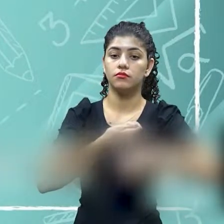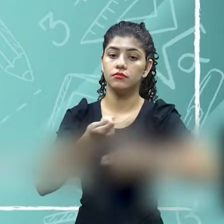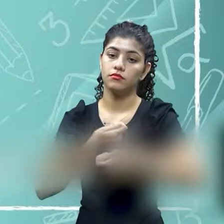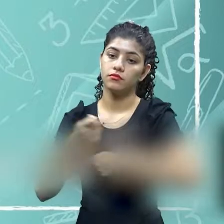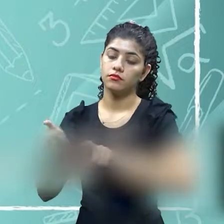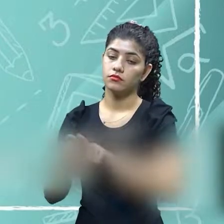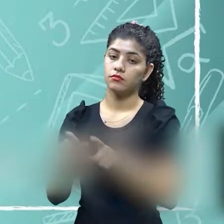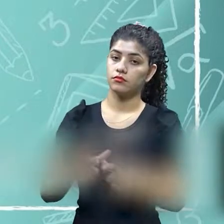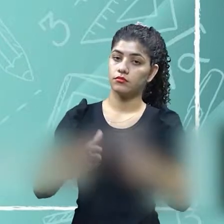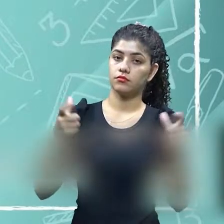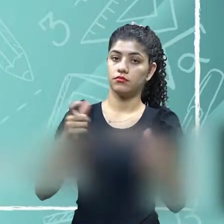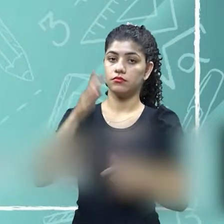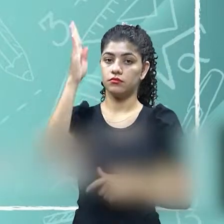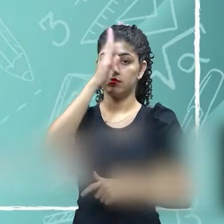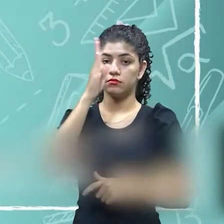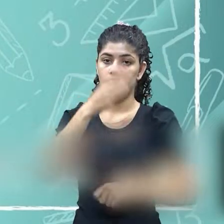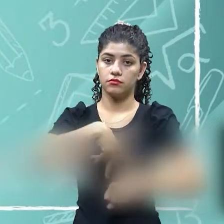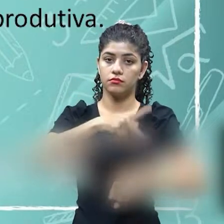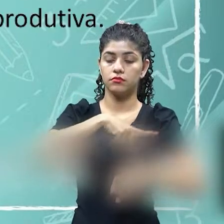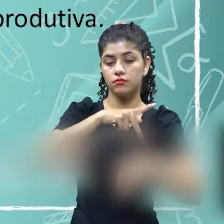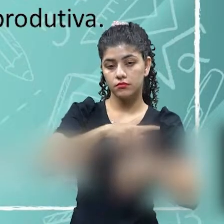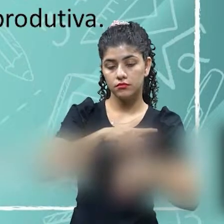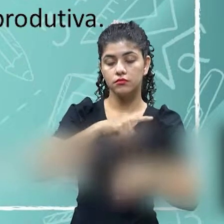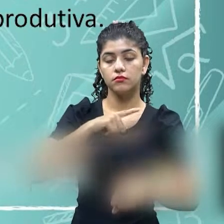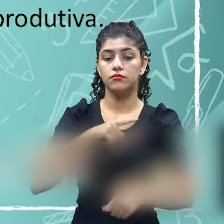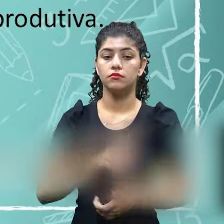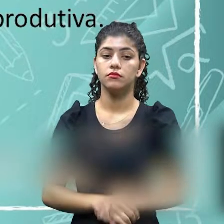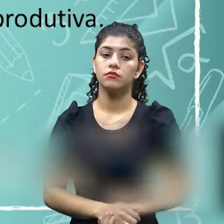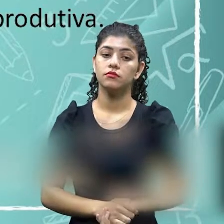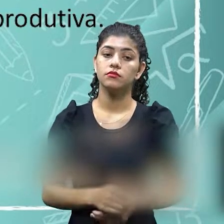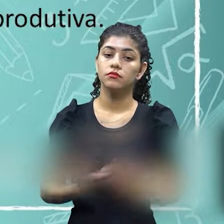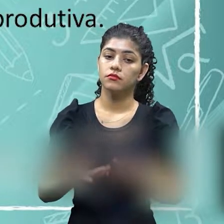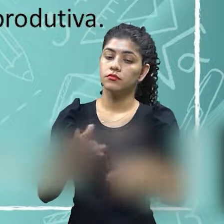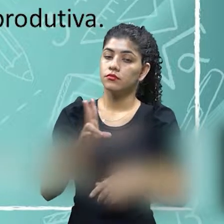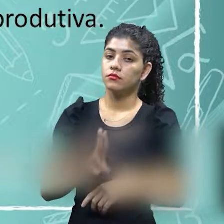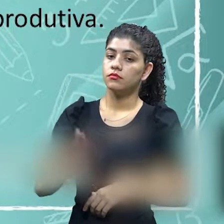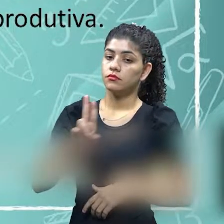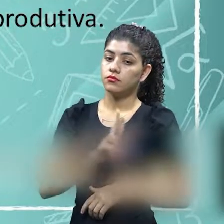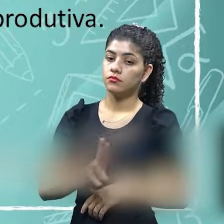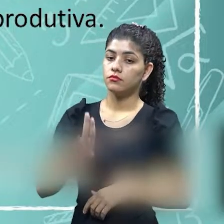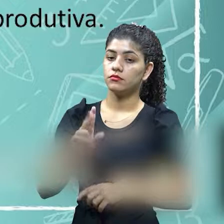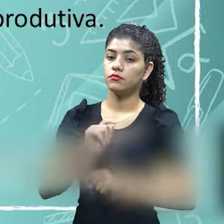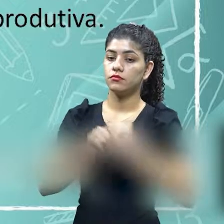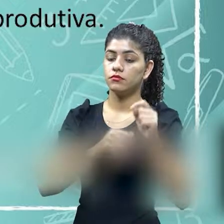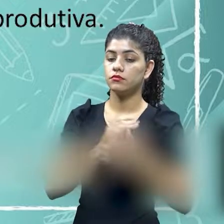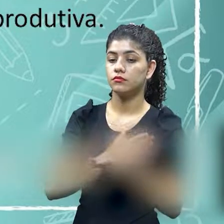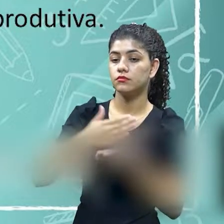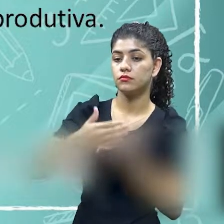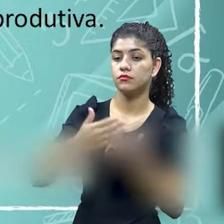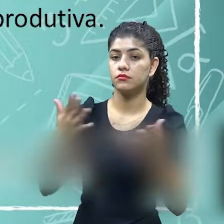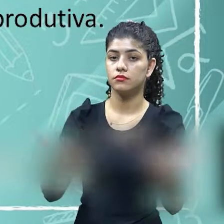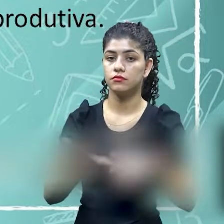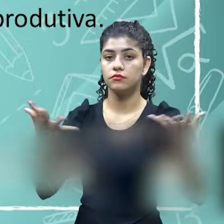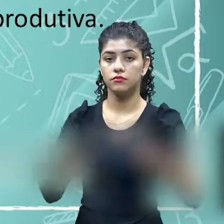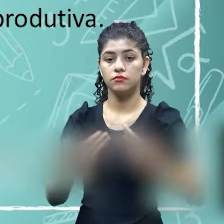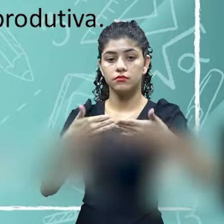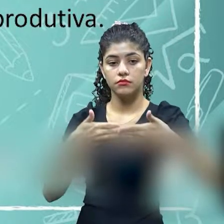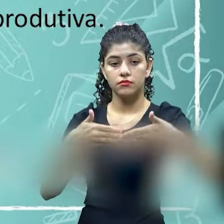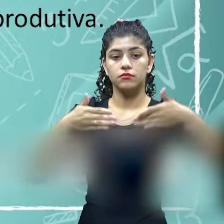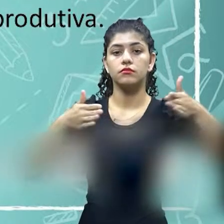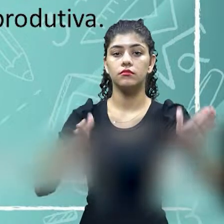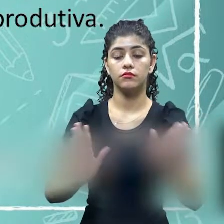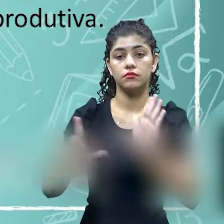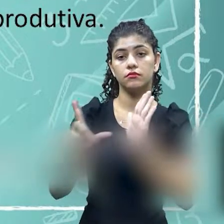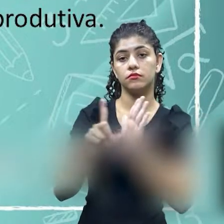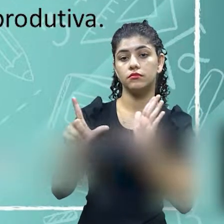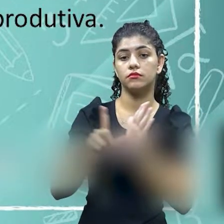e o crescimento de ambos os países pertencentes. A instalação de uma zona de livre comércio estimula a abertura de negócios